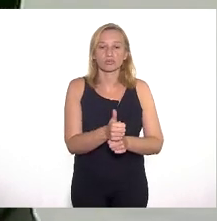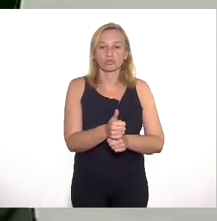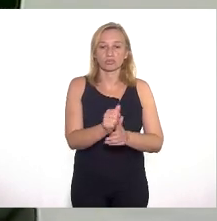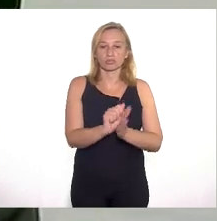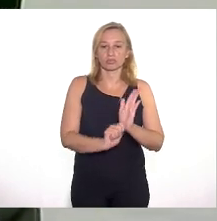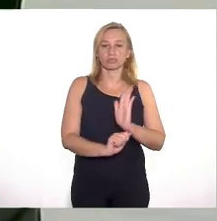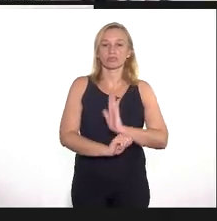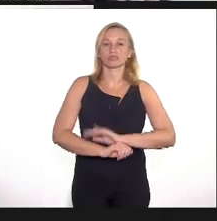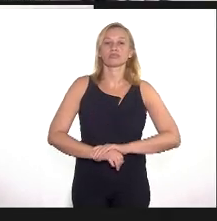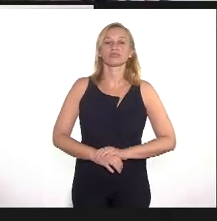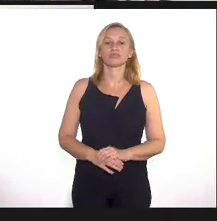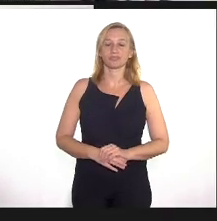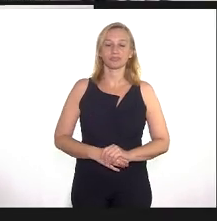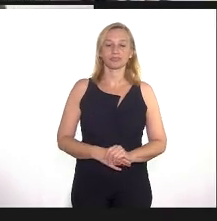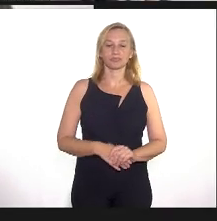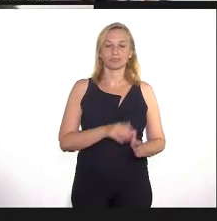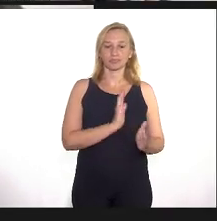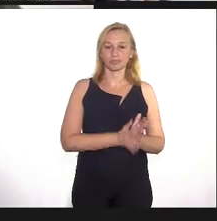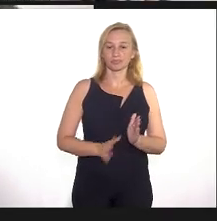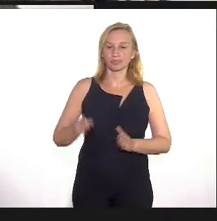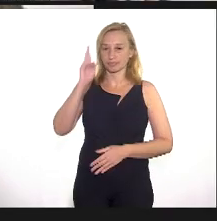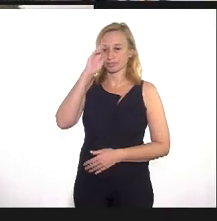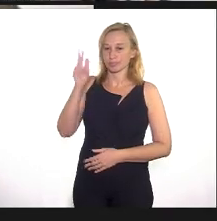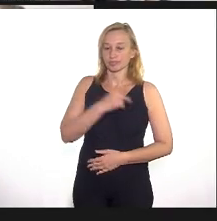redação. Questão de ordem, presidente.